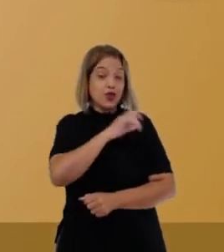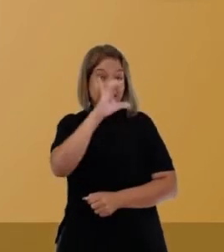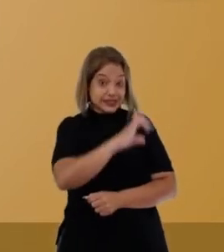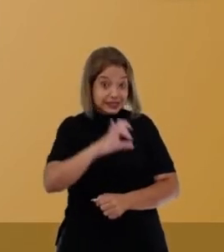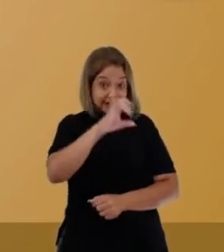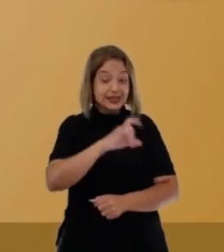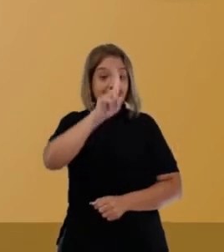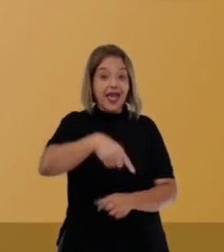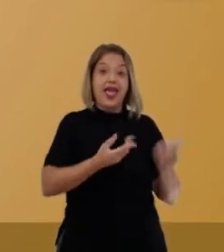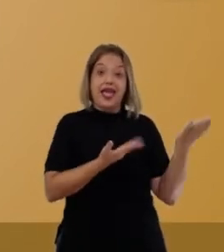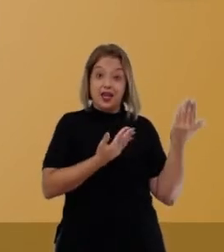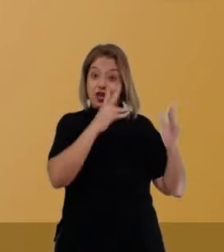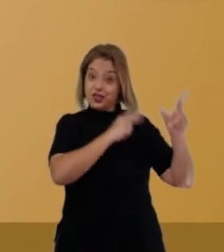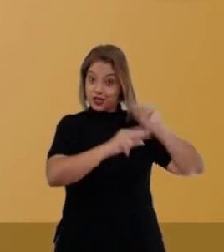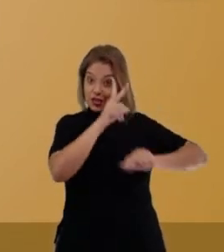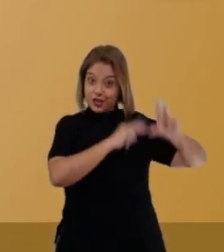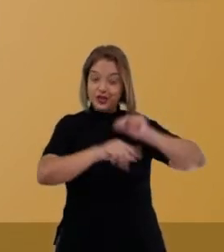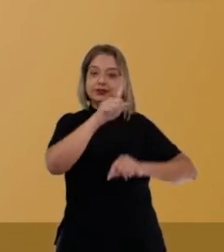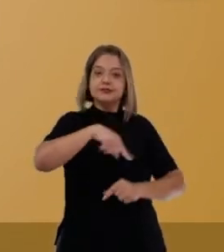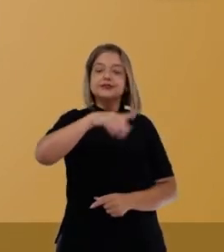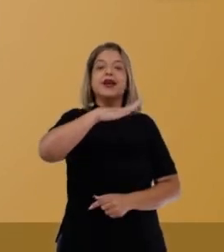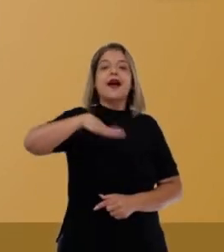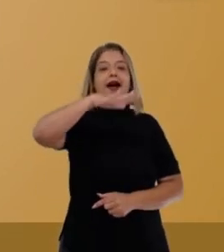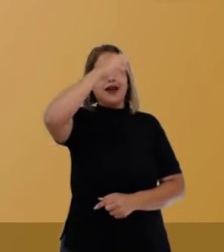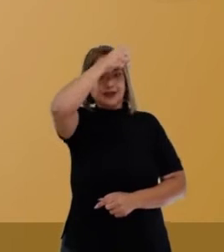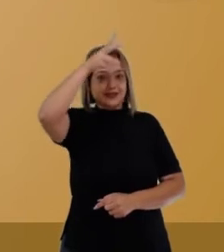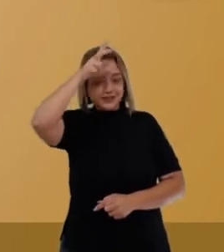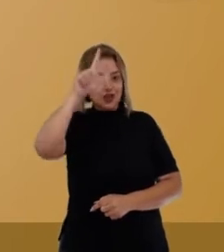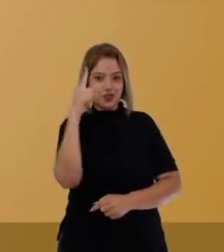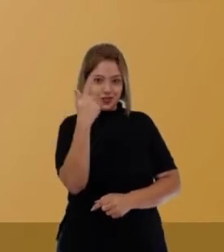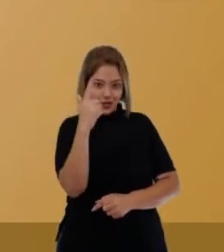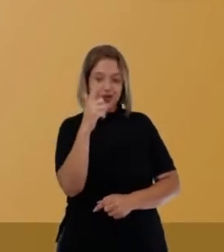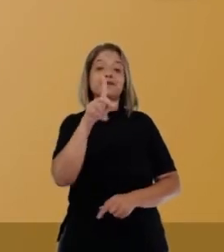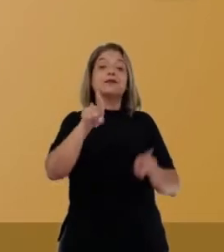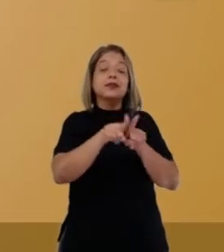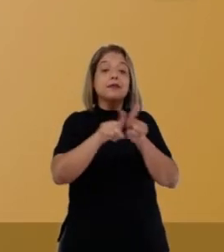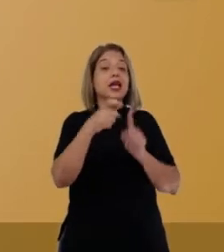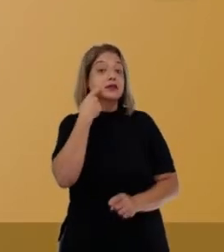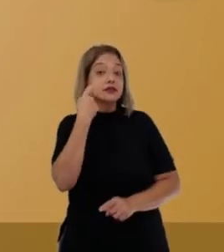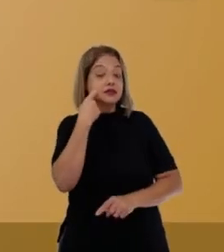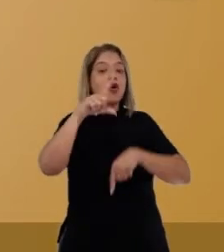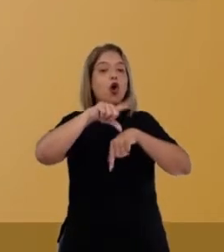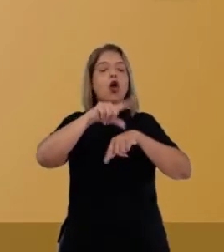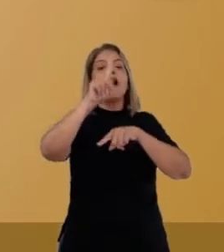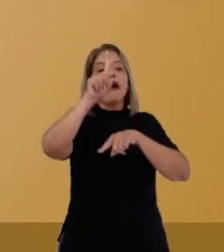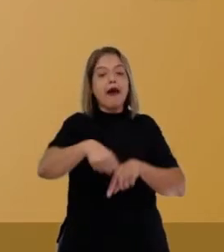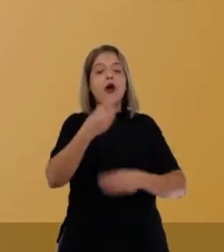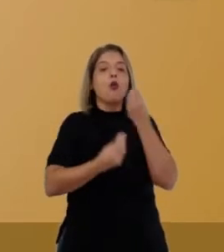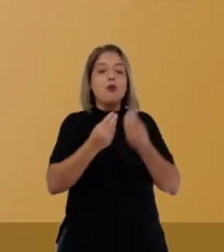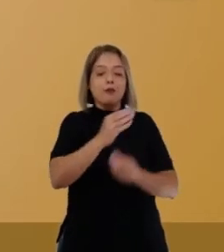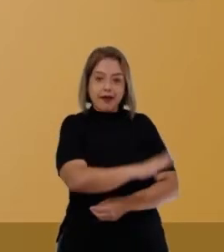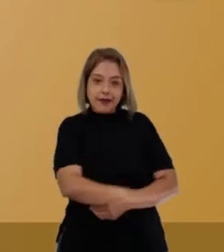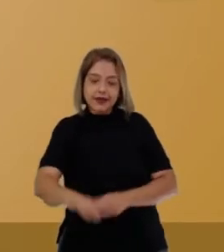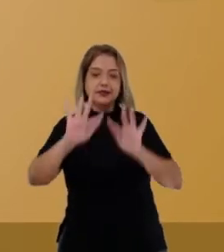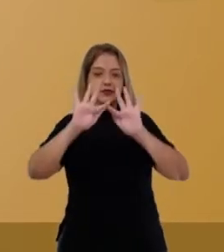da adolescência da Rede Municipal de Educação de Goiânia. E na sexta-feira, nosso horário é reservado para as